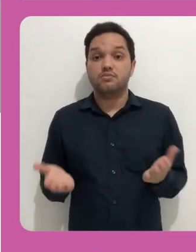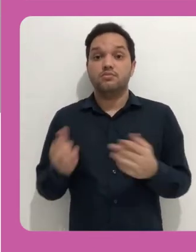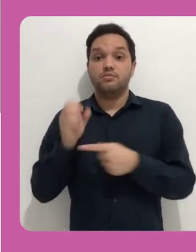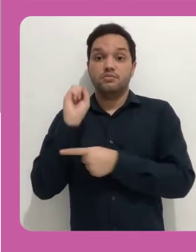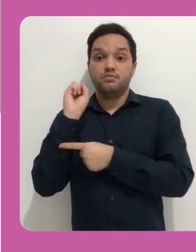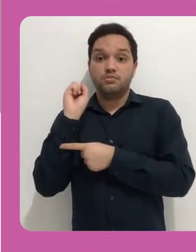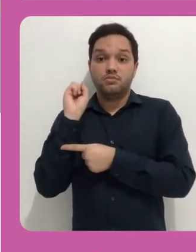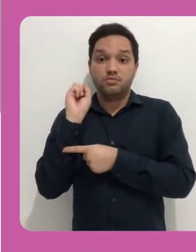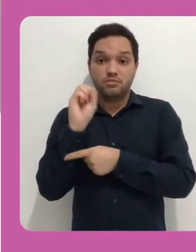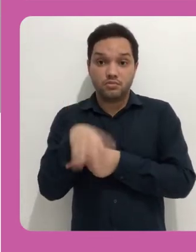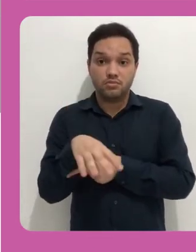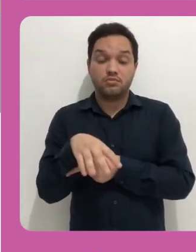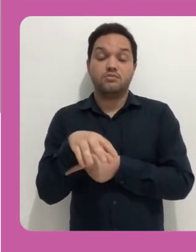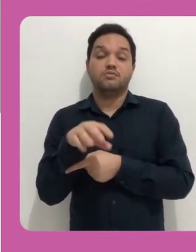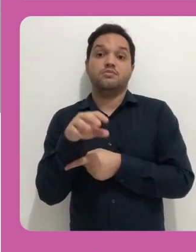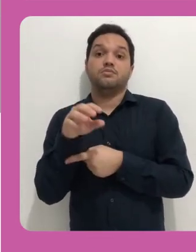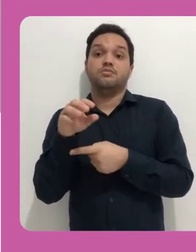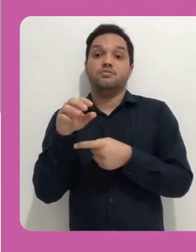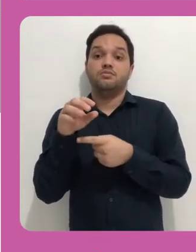resenha sobre